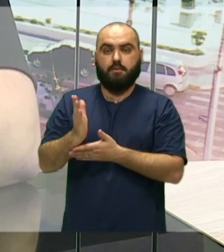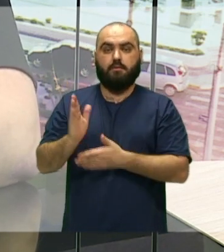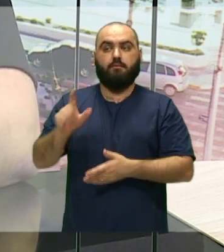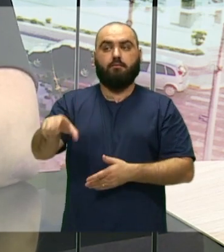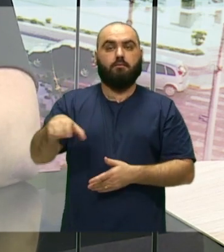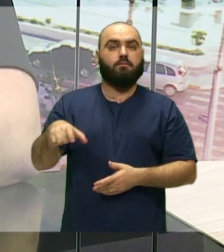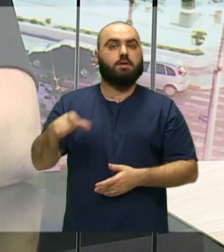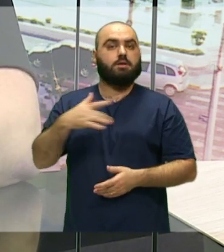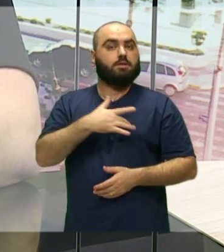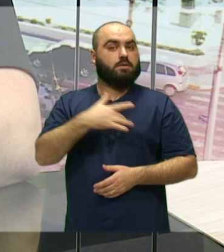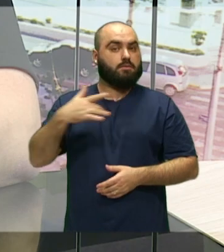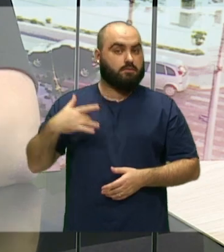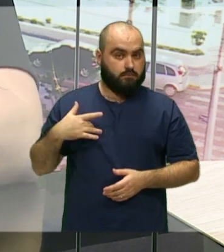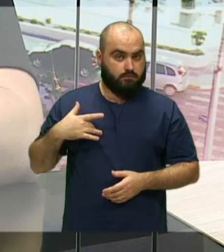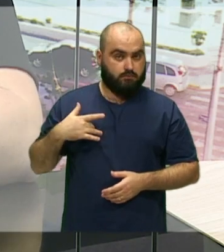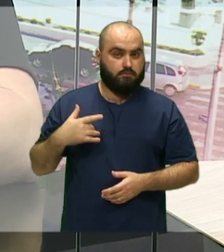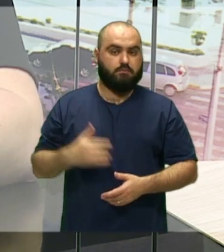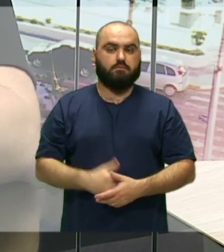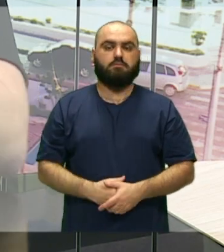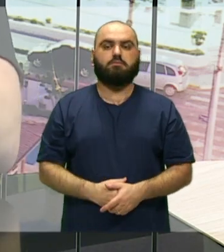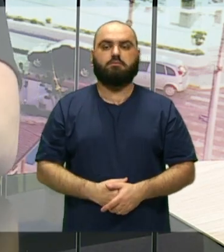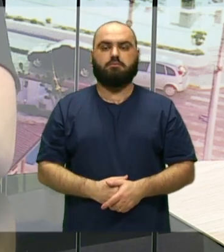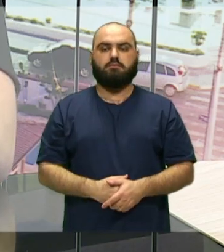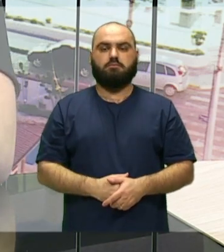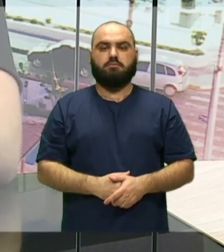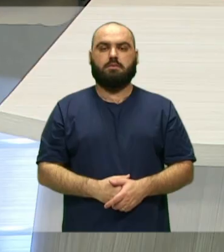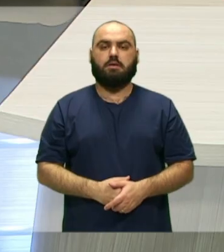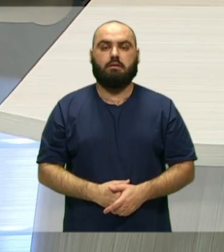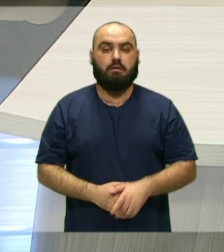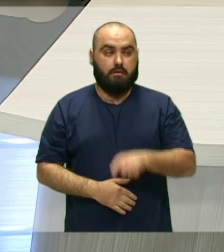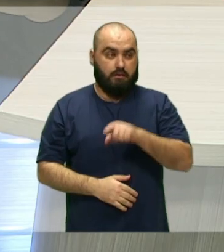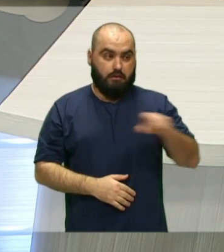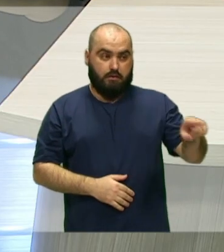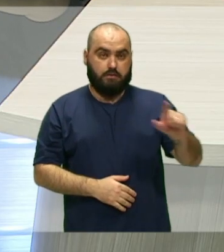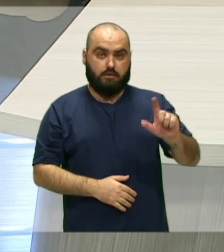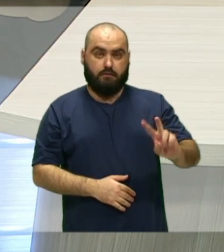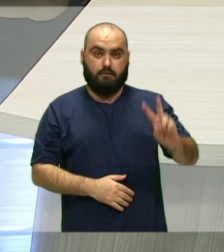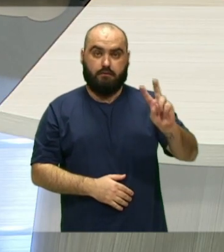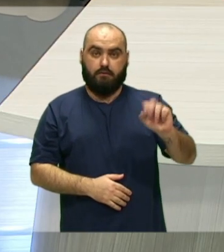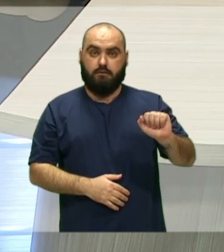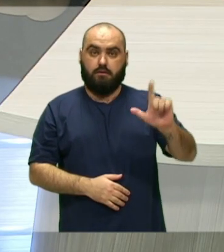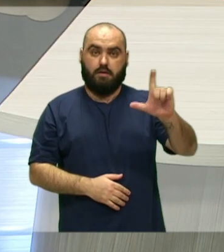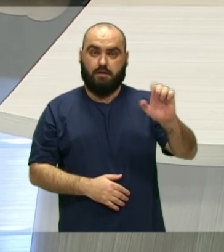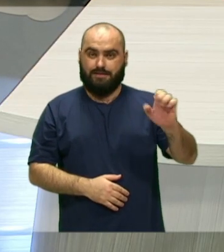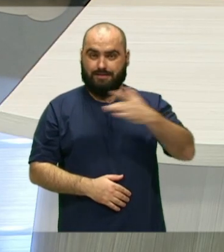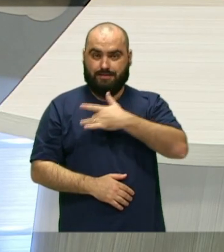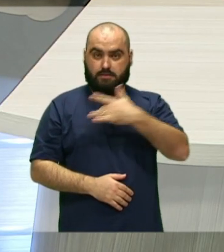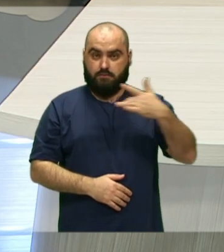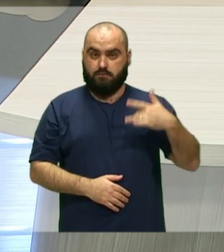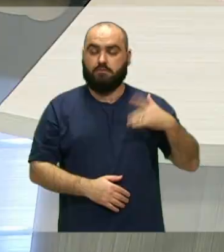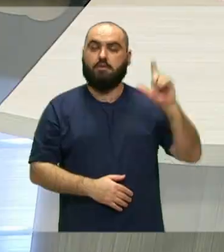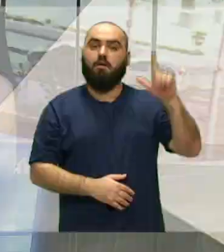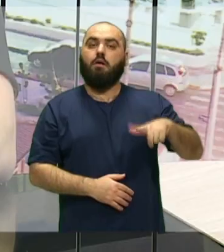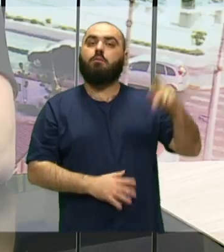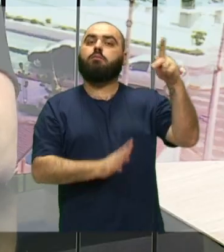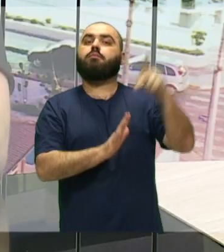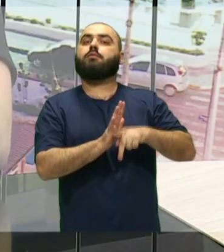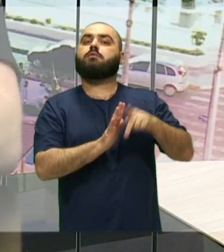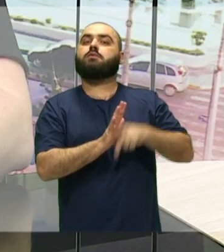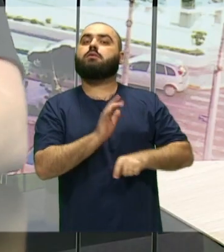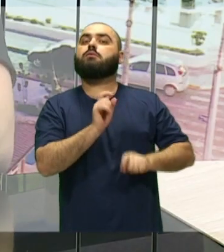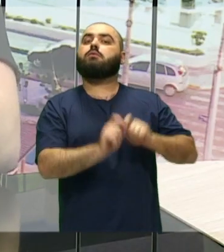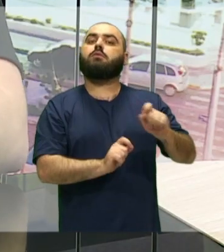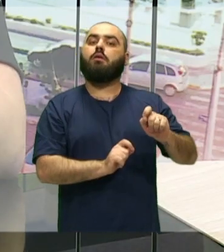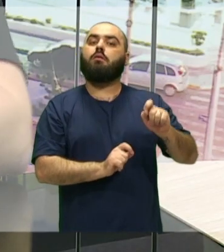saúde então Eh por exemplo Esse foi um projeto que que eh que a